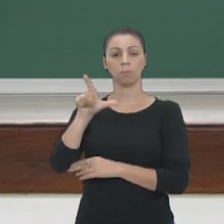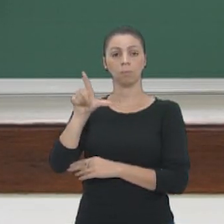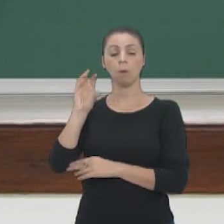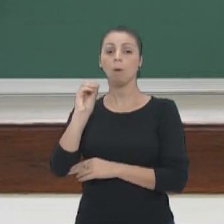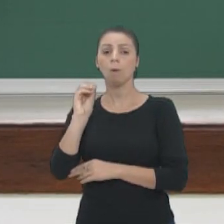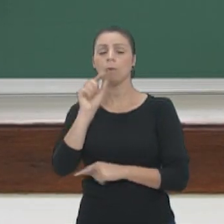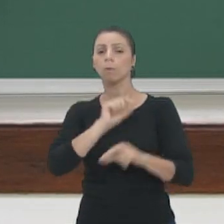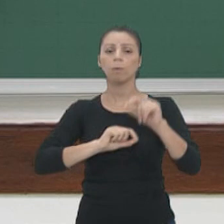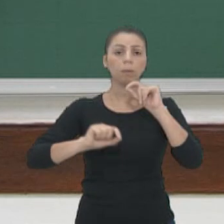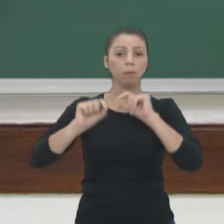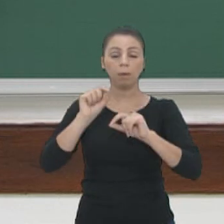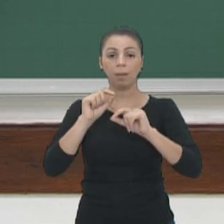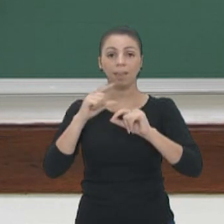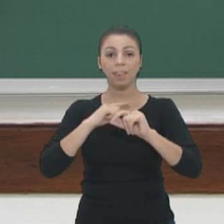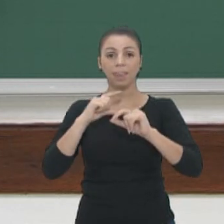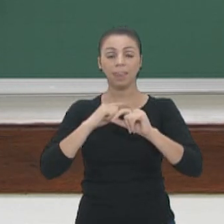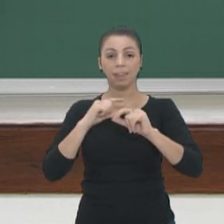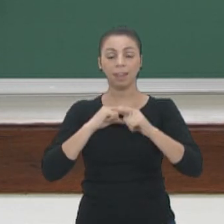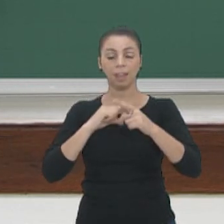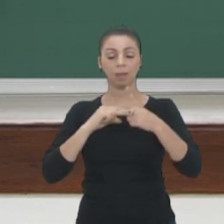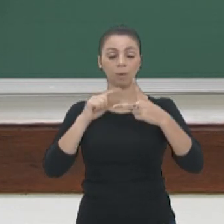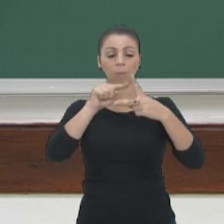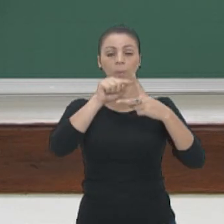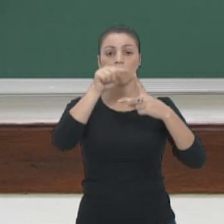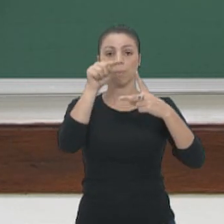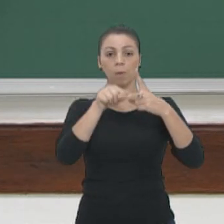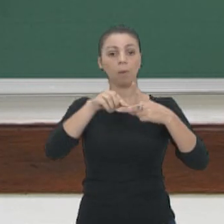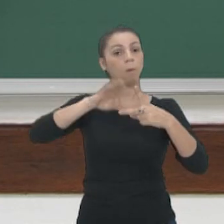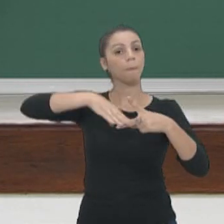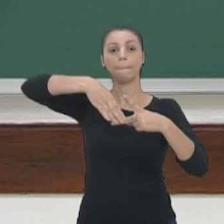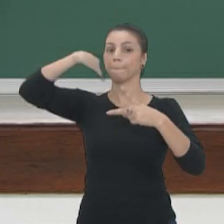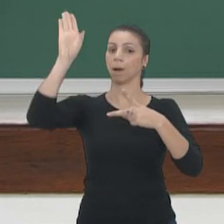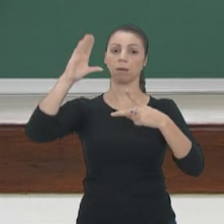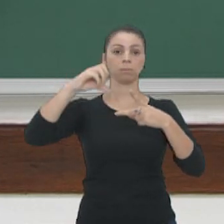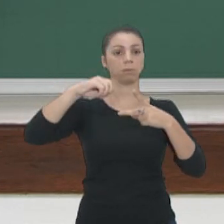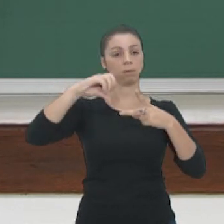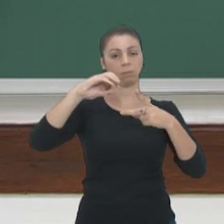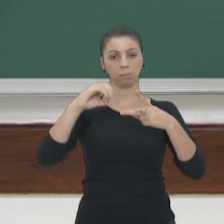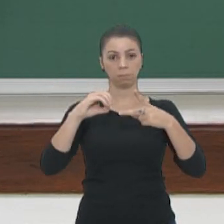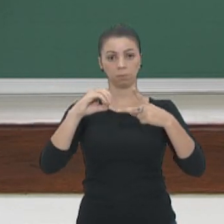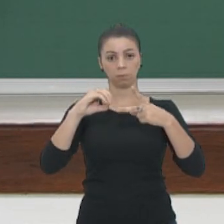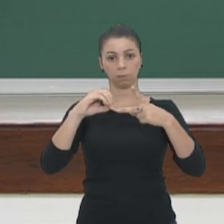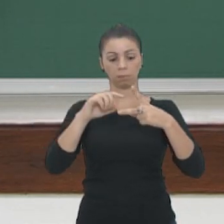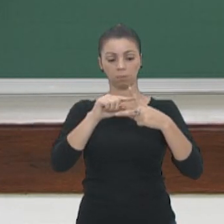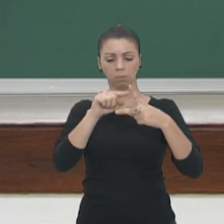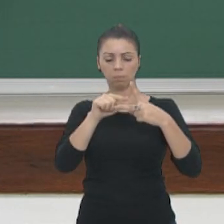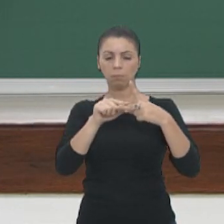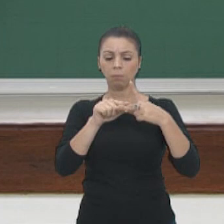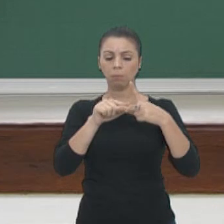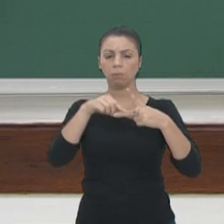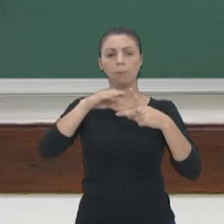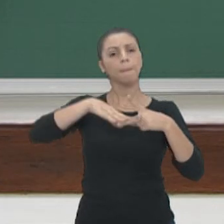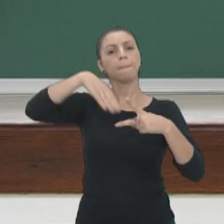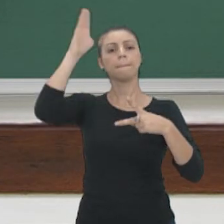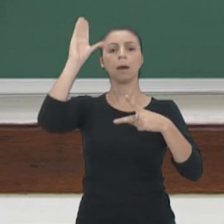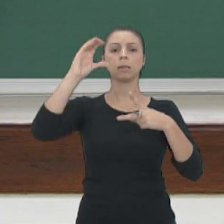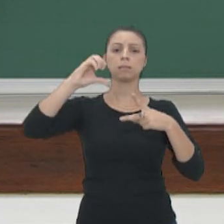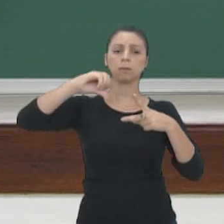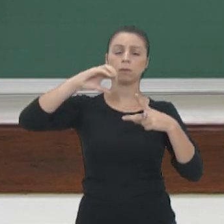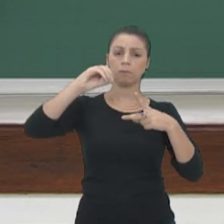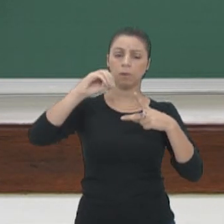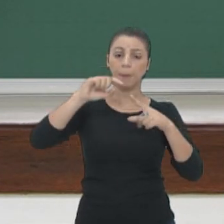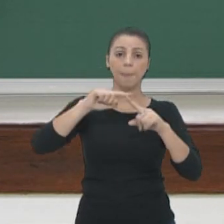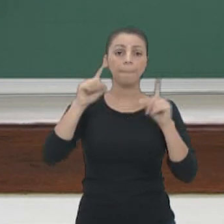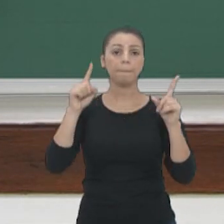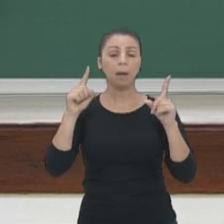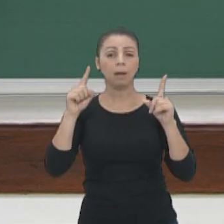tem o quê? Um ângulo maior que 90 graus. Mas vejam, ele é maior que 90, mas ele não pode